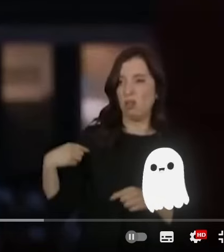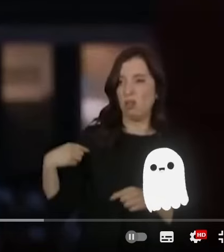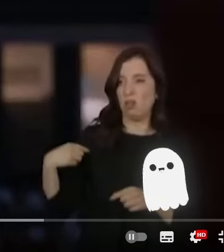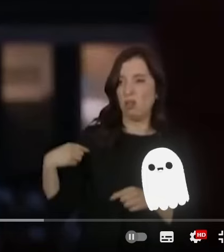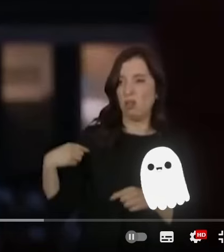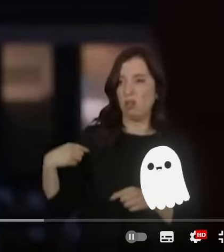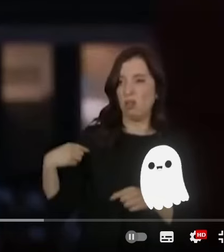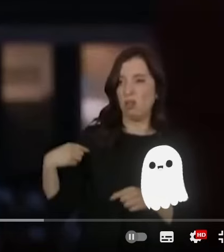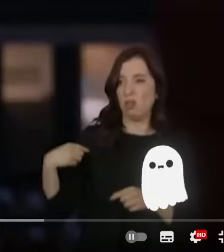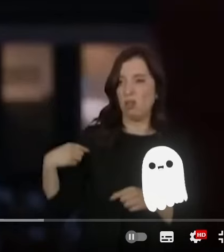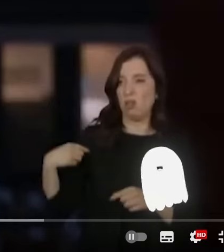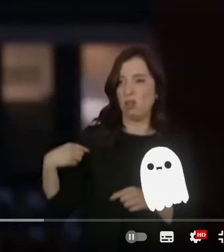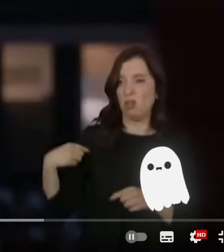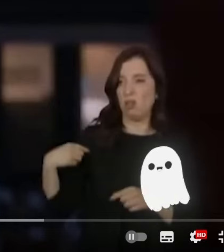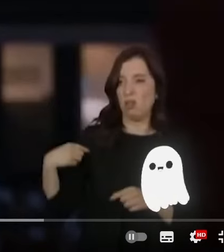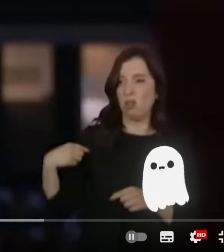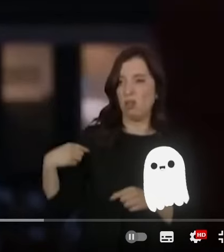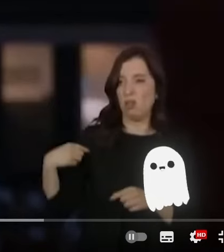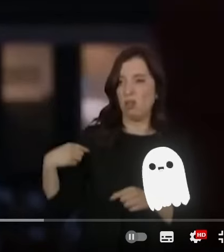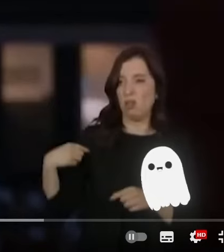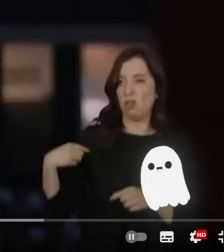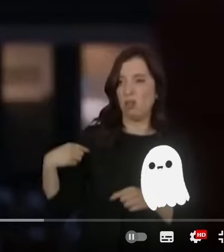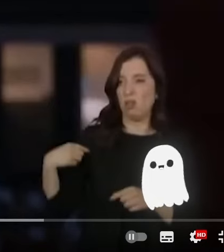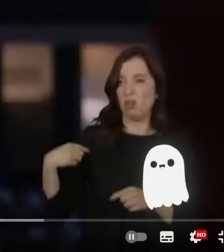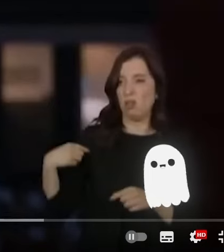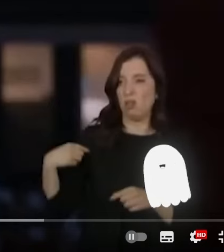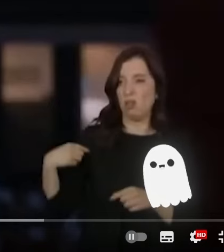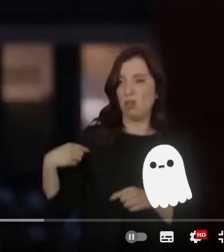perto do... Marcelo mãe, tá tudo bem? Mandou R$20.